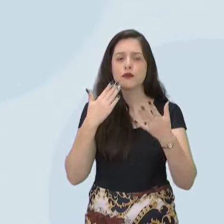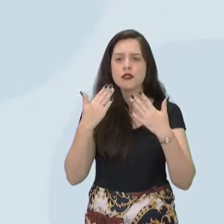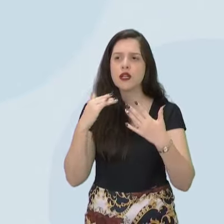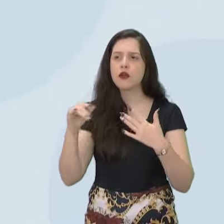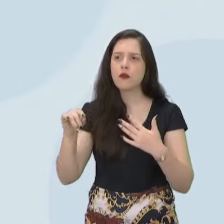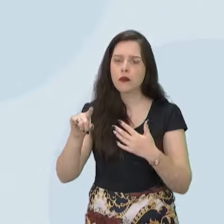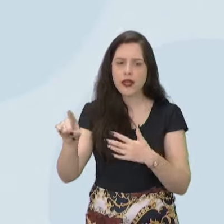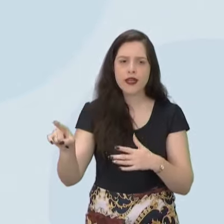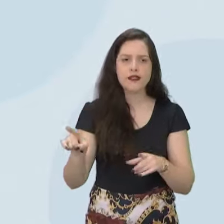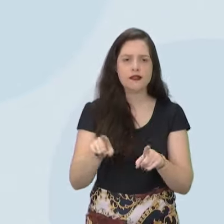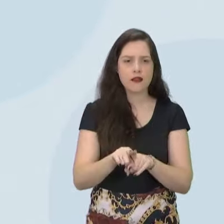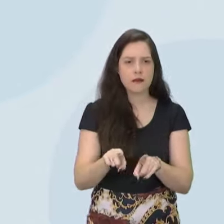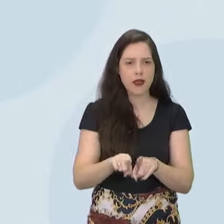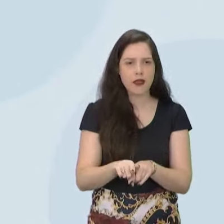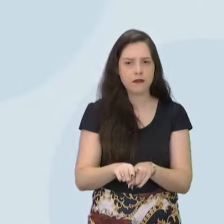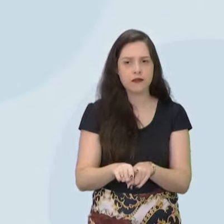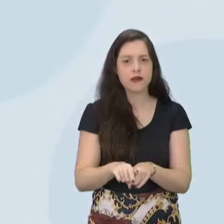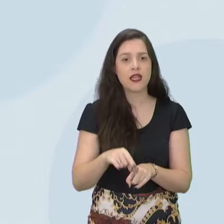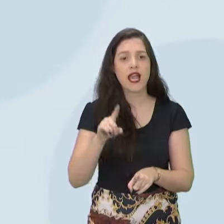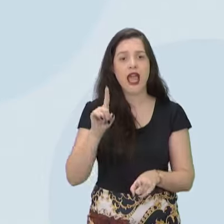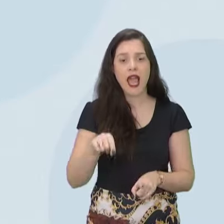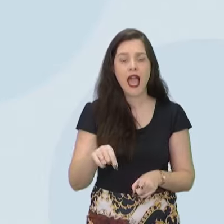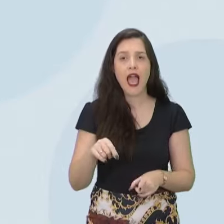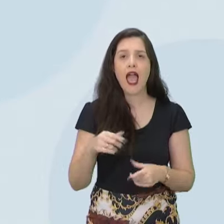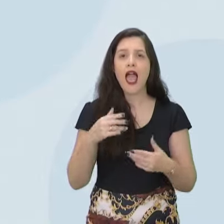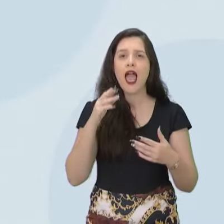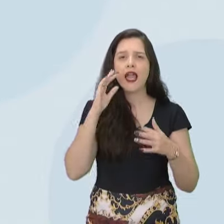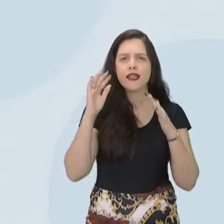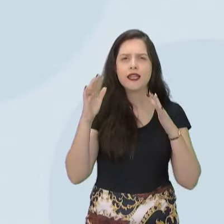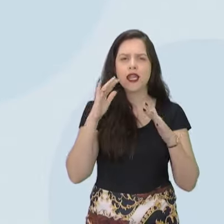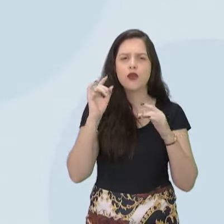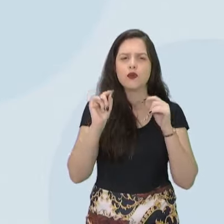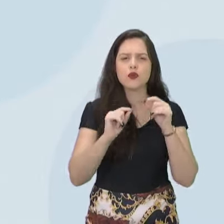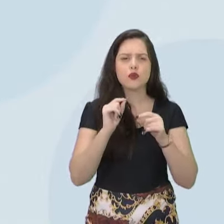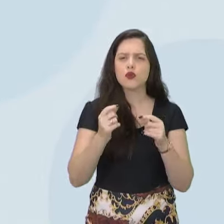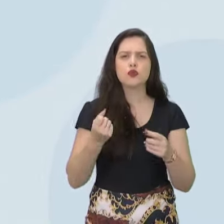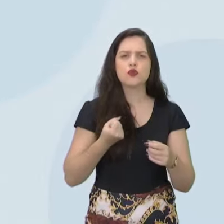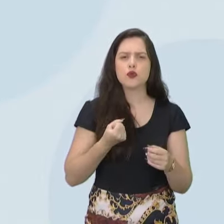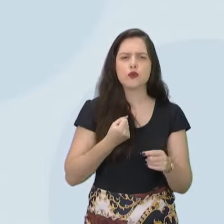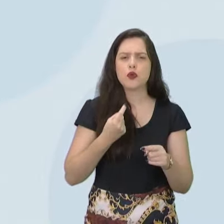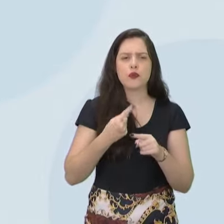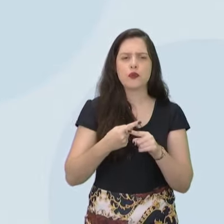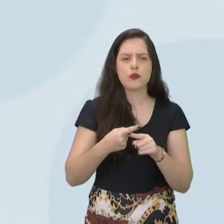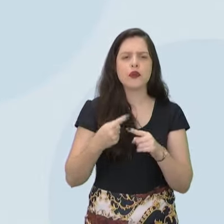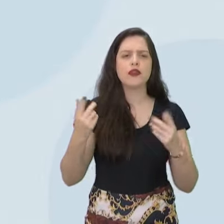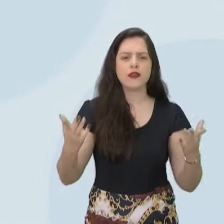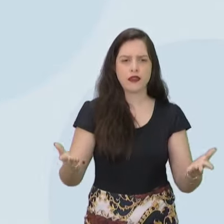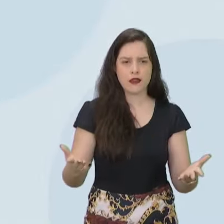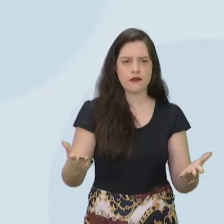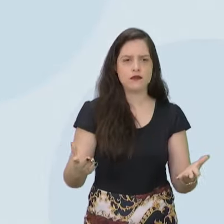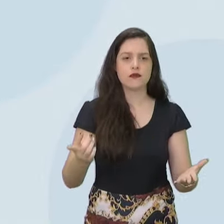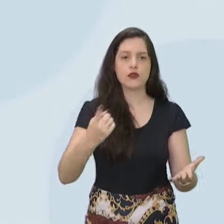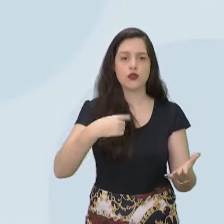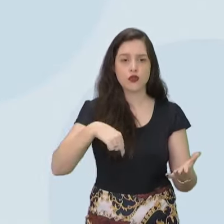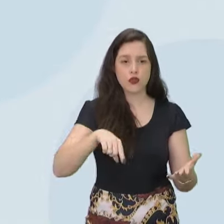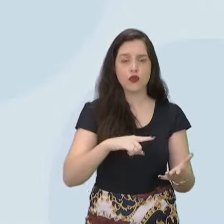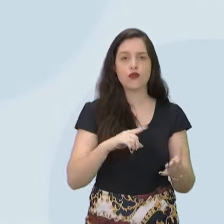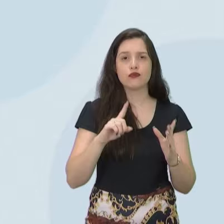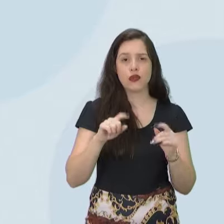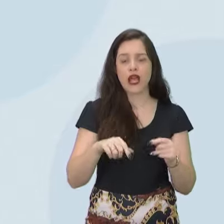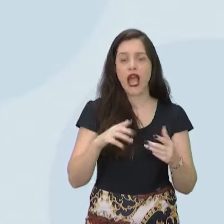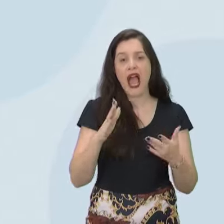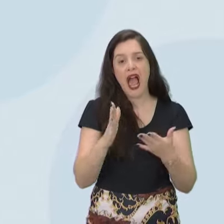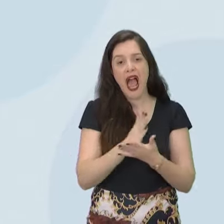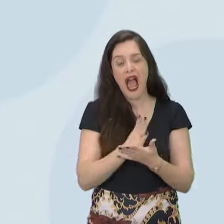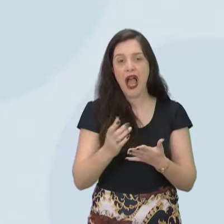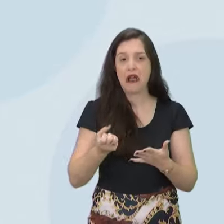estudantes, né? A ideia de você em números. Para que a gente usa os números, né? Para que servem os números no nosso caso? Será que tem algum número